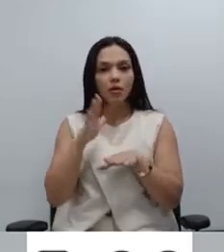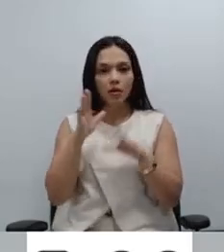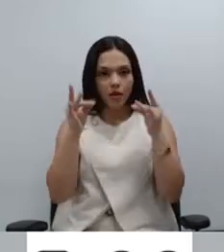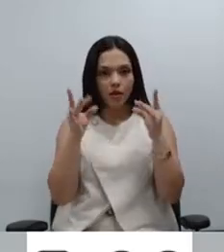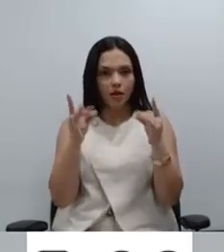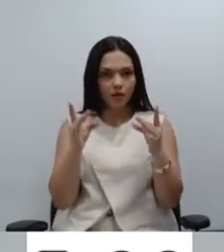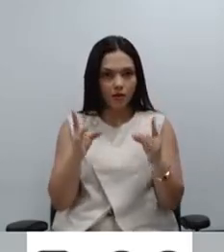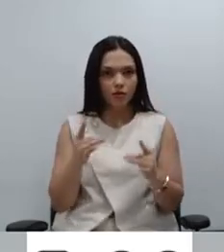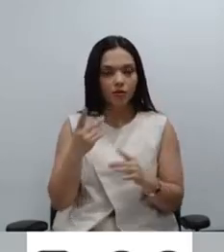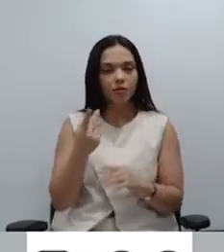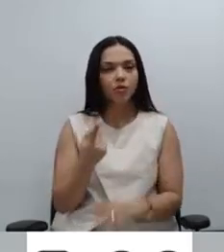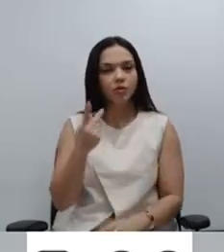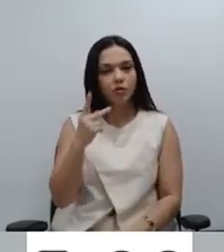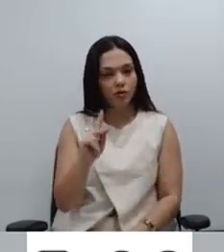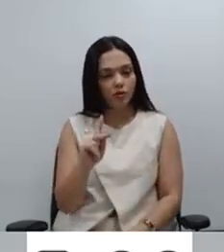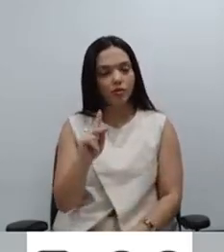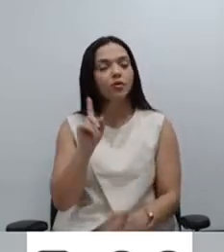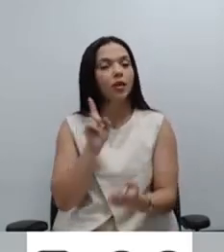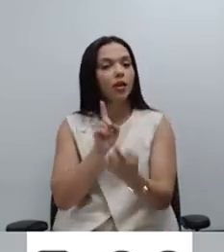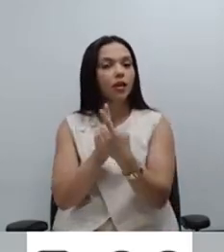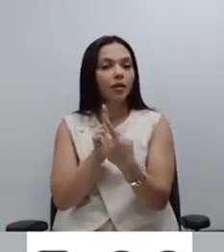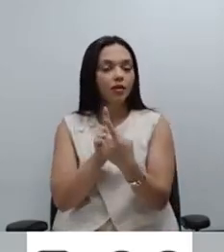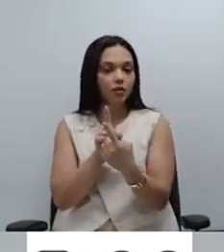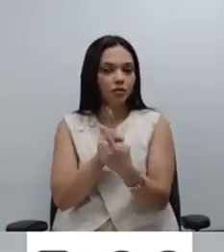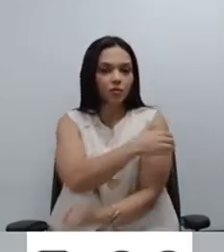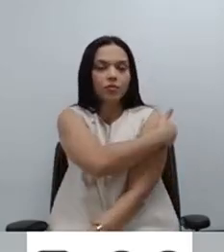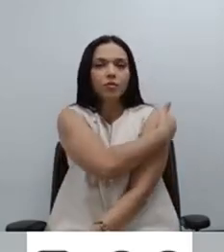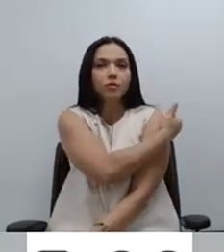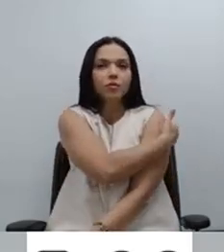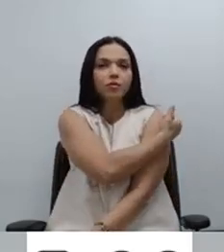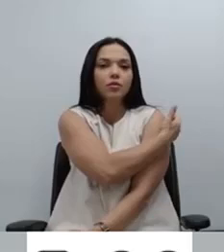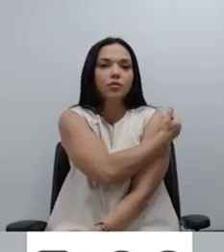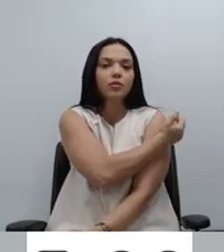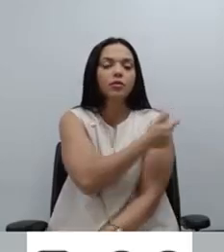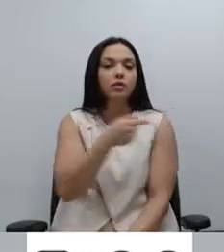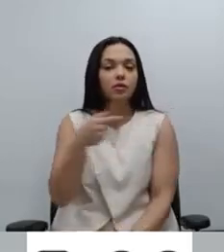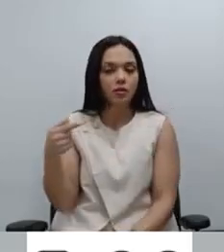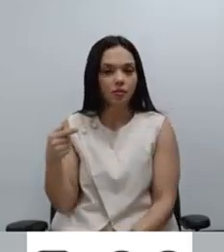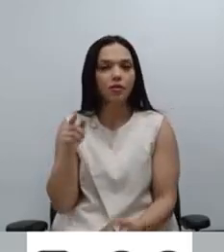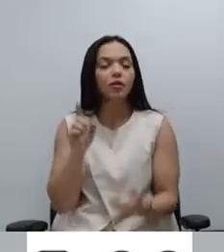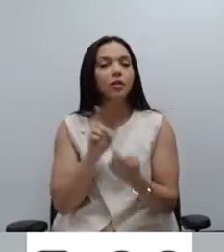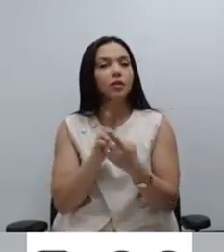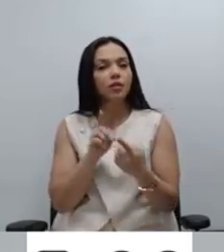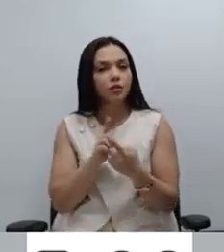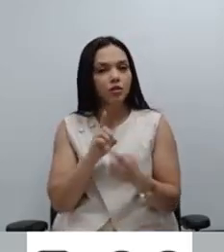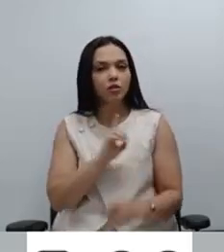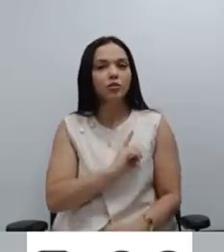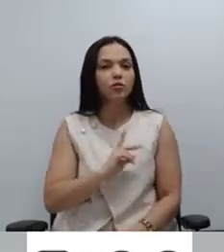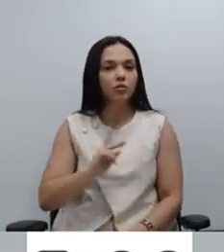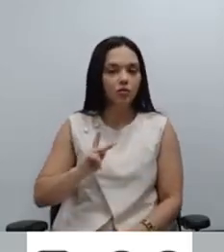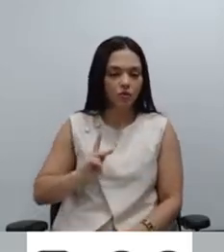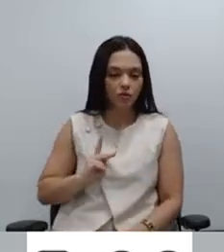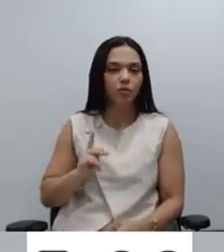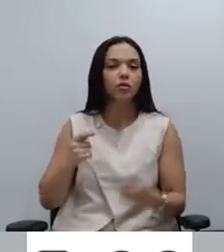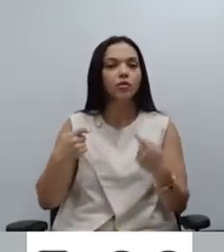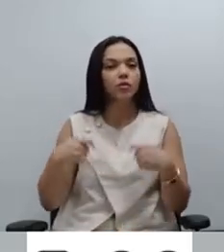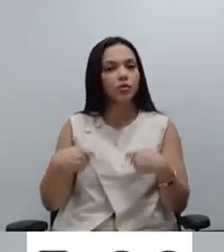respeito do atendimento do senhor Luiz Cornélio. Durante a semana, ele foi atendido novamente pela Defensoria Pública.